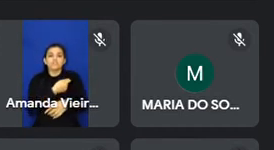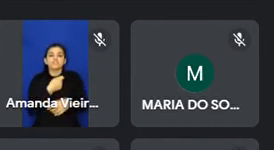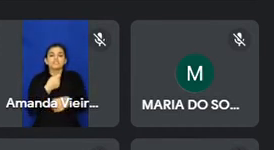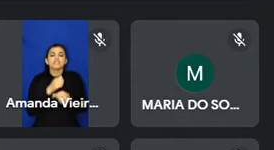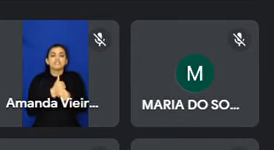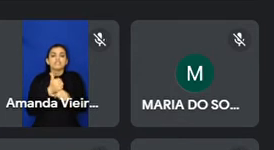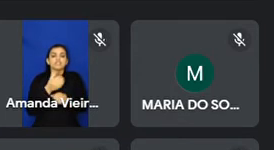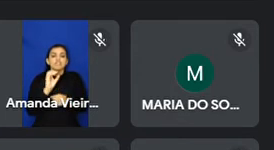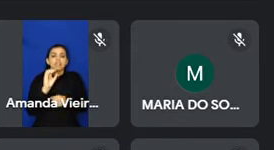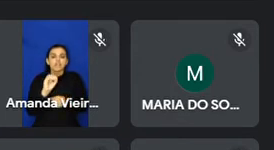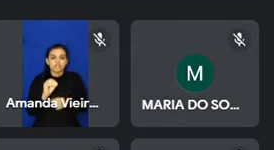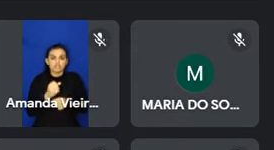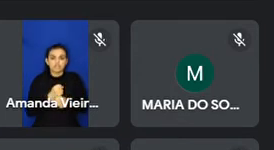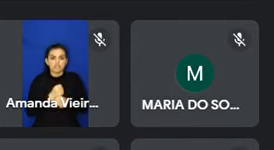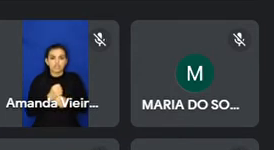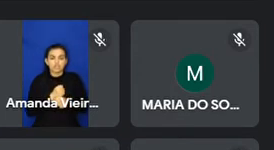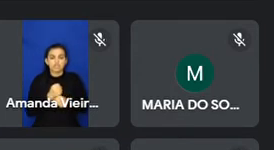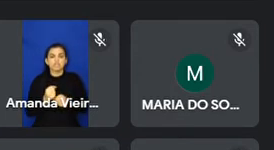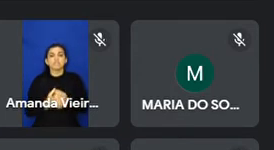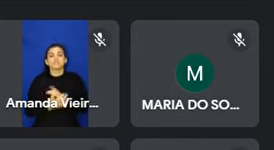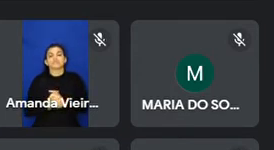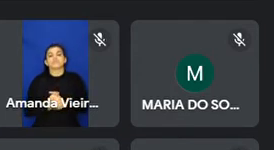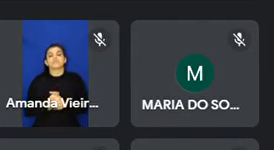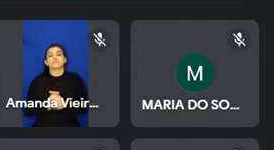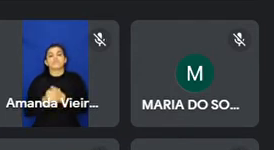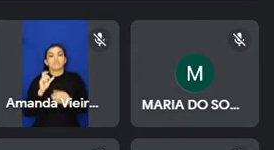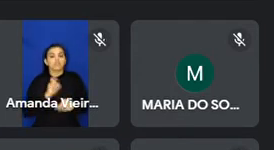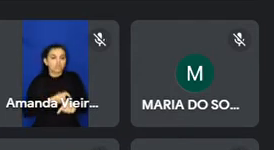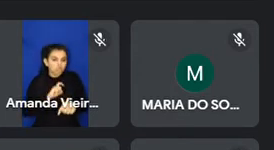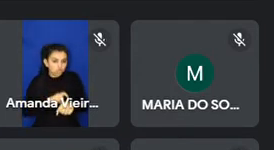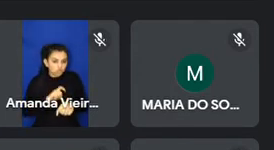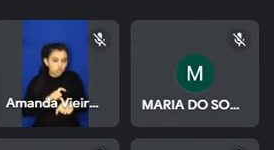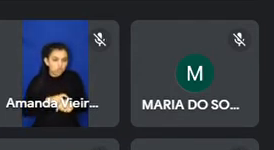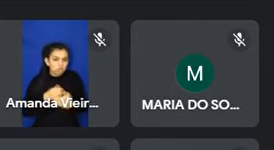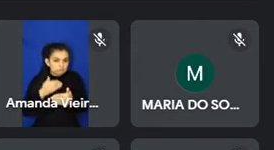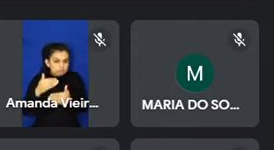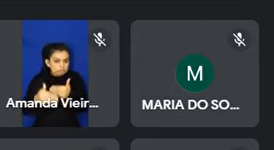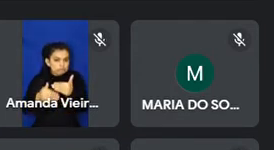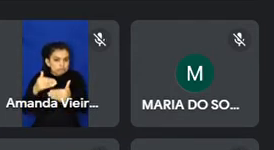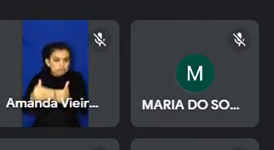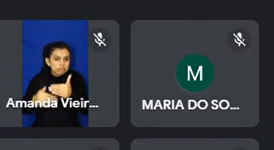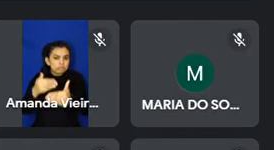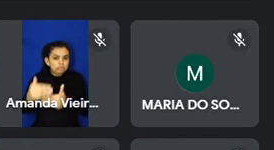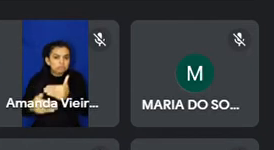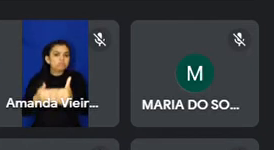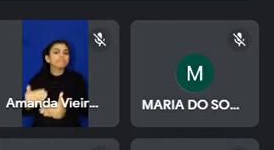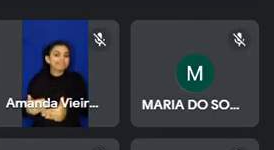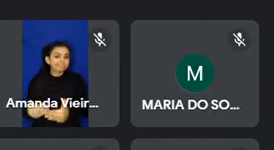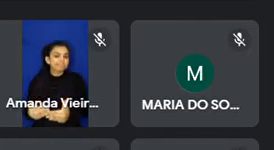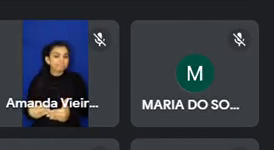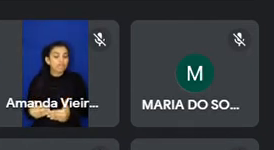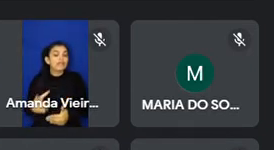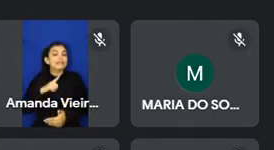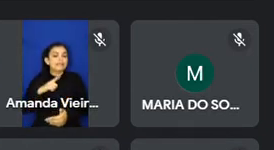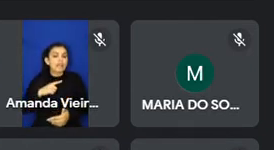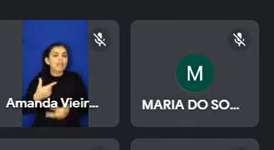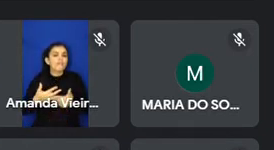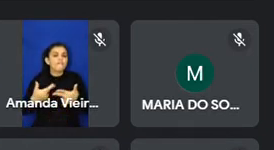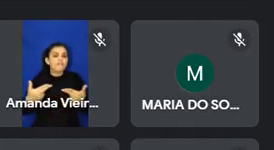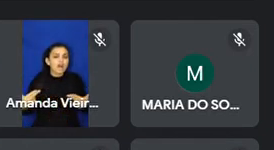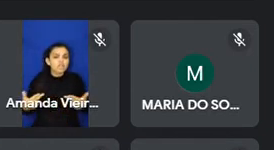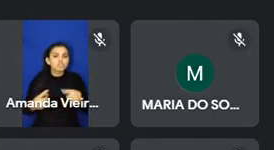esses pontos que são ajustados ao longo dos 10 anos, né? Ah, a gente tem vários tipos, né, da vacina,